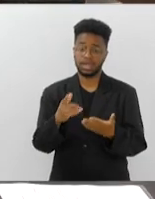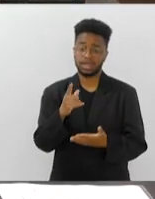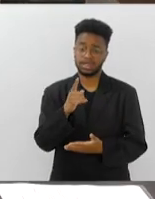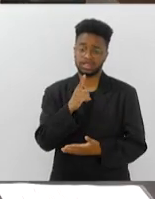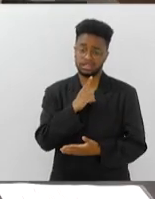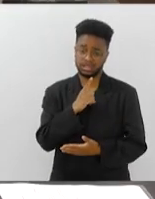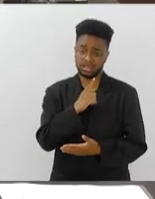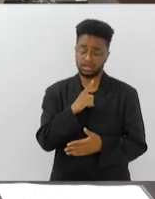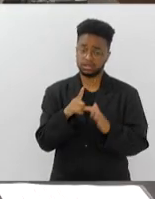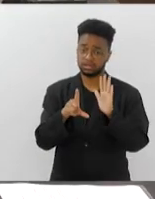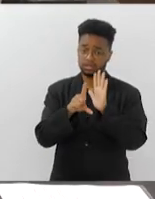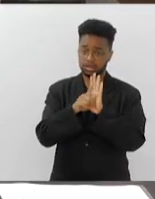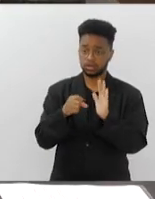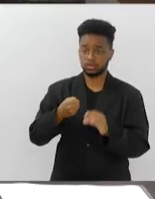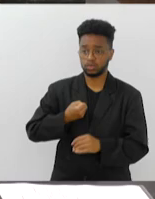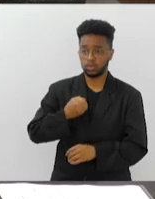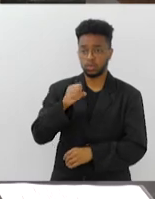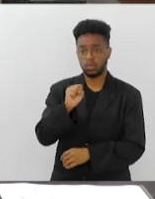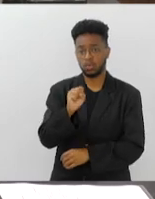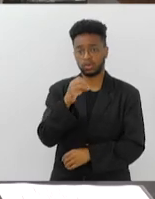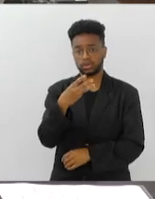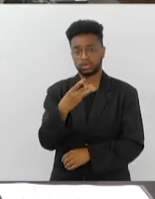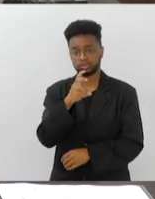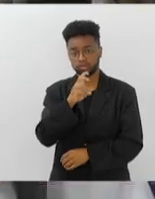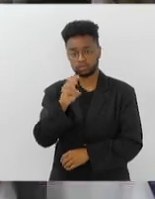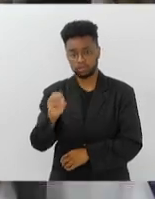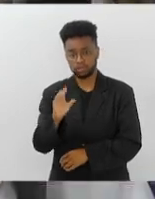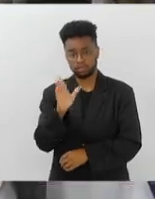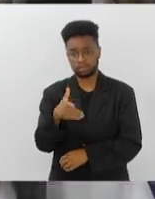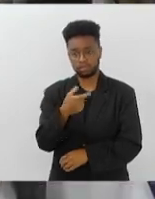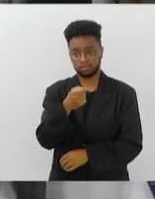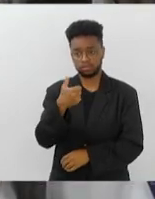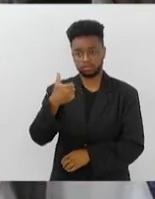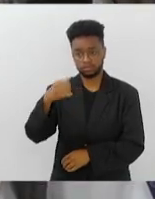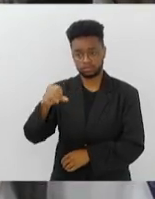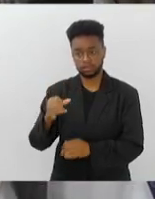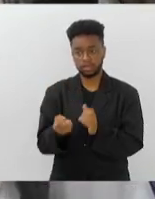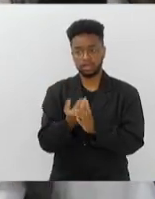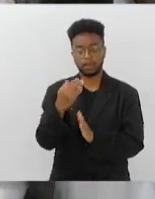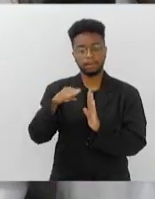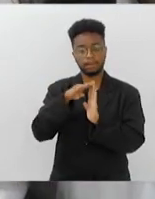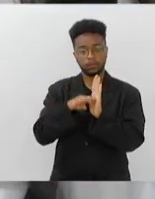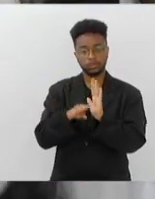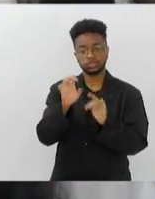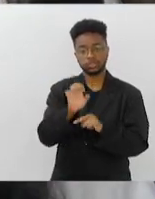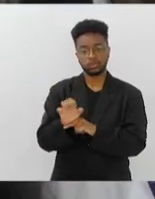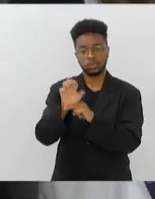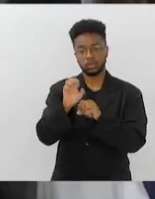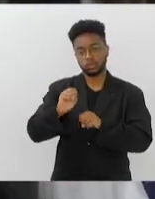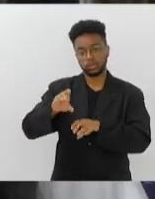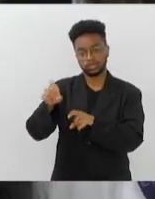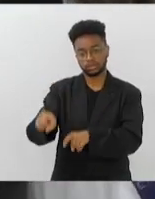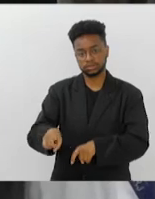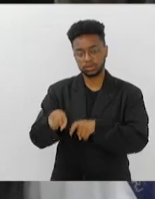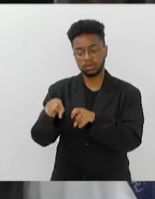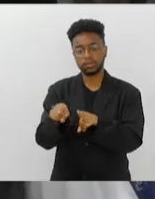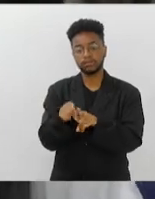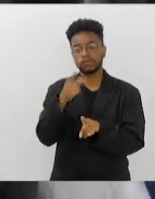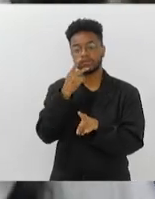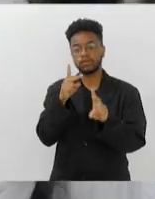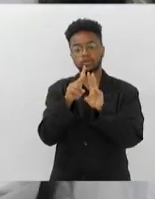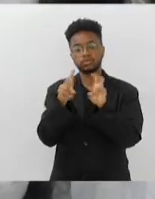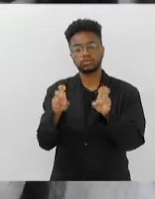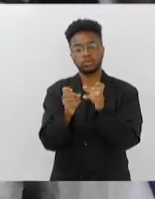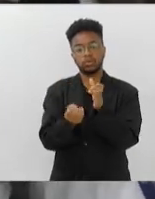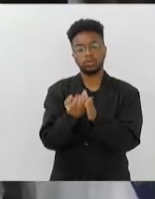Existe a Lei número 8350 de 2019, que institui a Política Estadual de Educação no Campo e fala sobre a